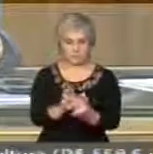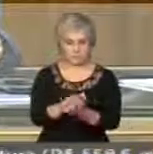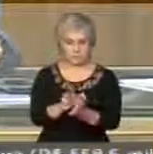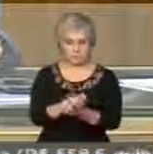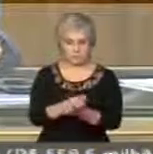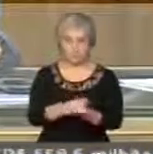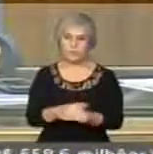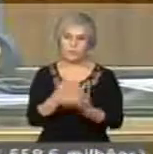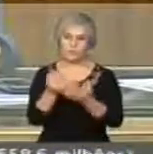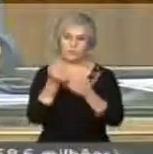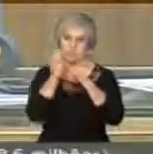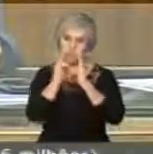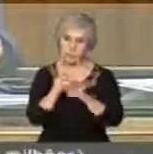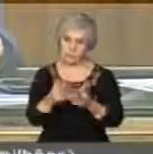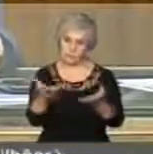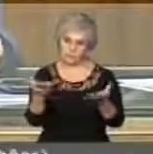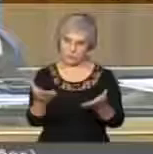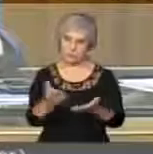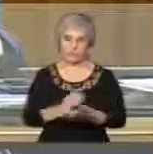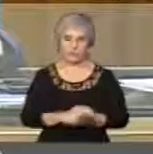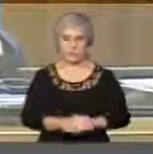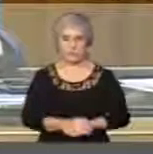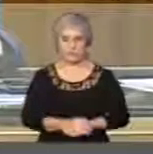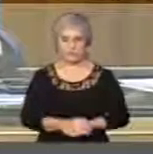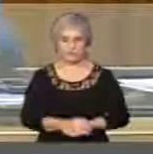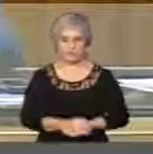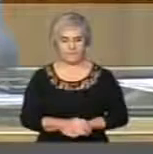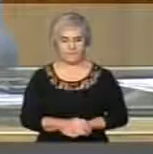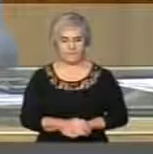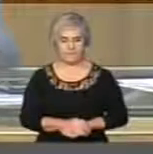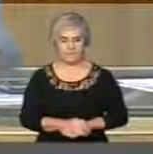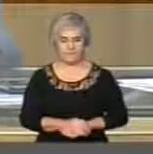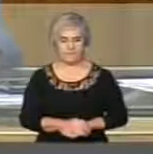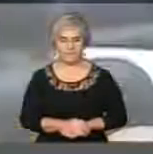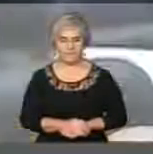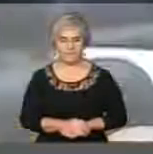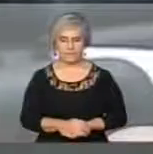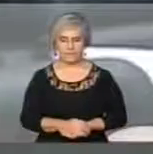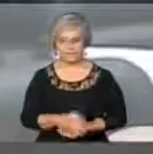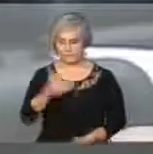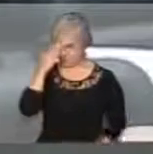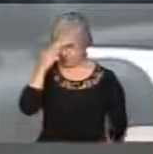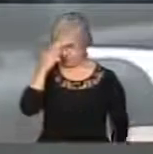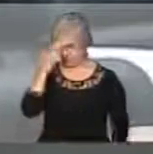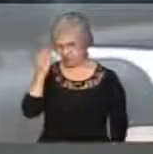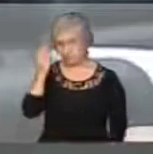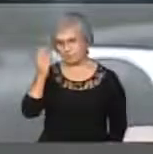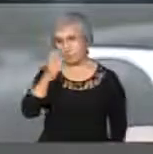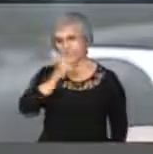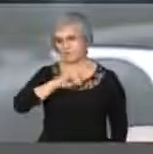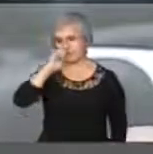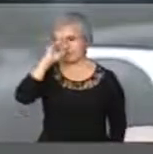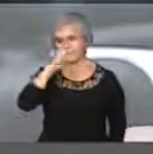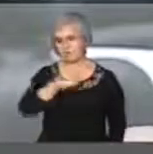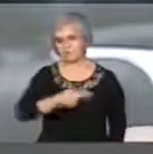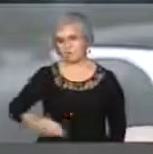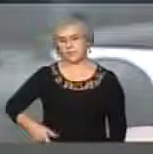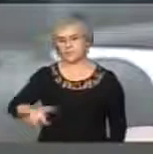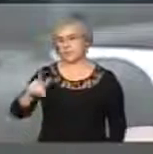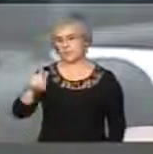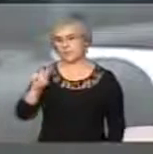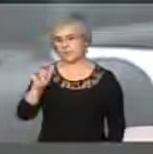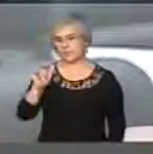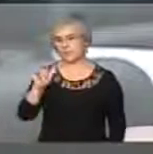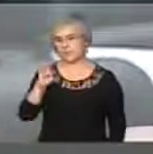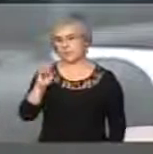Vamos então ouvir Pernambuco se pronunciar, mesmo que seja por um minuto. Agradeço desde já ao presidente Gilberto Nascimento. Eu quero aqui